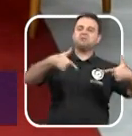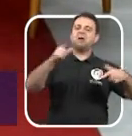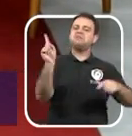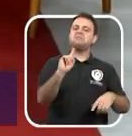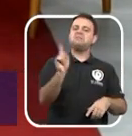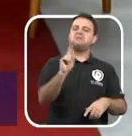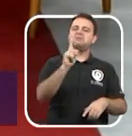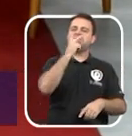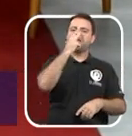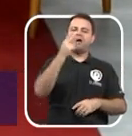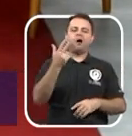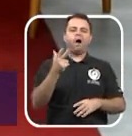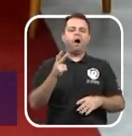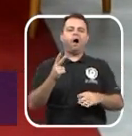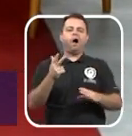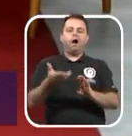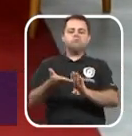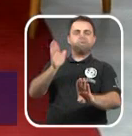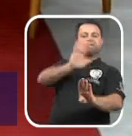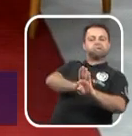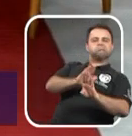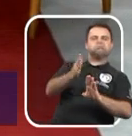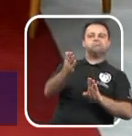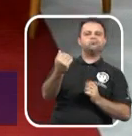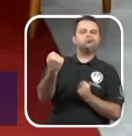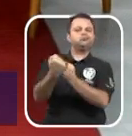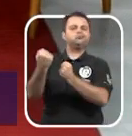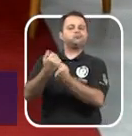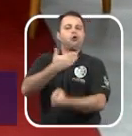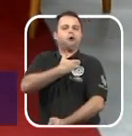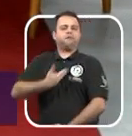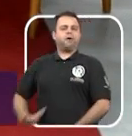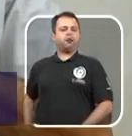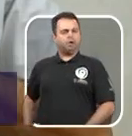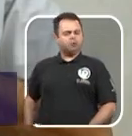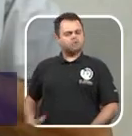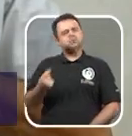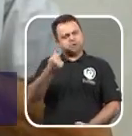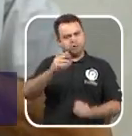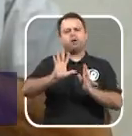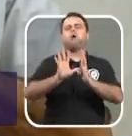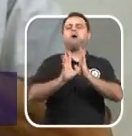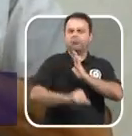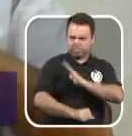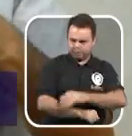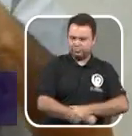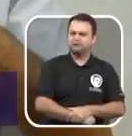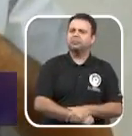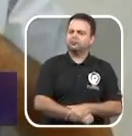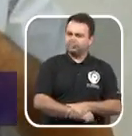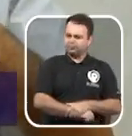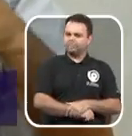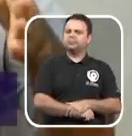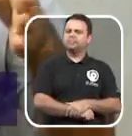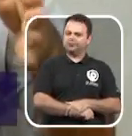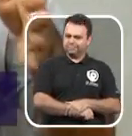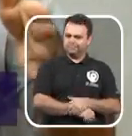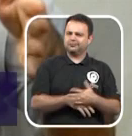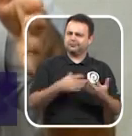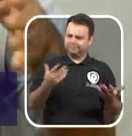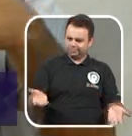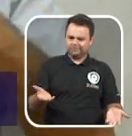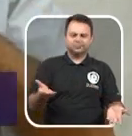mais um trabalho de assessoria política do que, de fato, técnico em elétrica. Isso é roubo de dinheiro público. Isso é muito sério. O posto de serviço custa